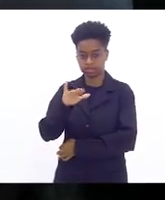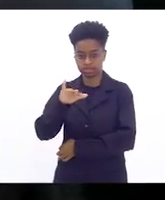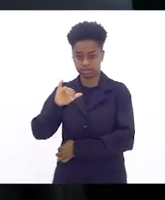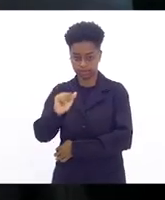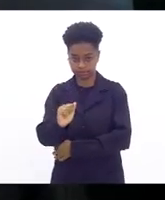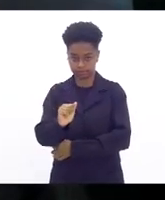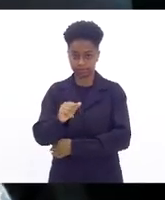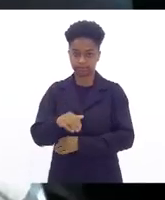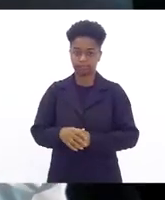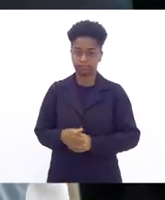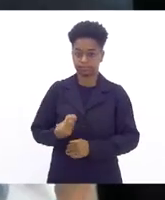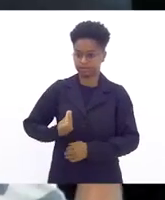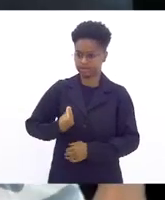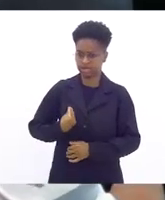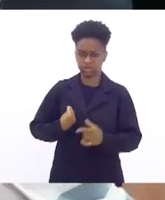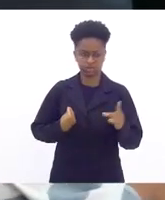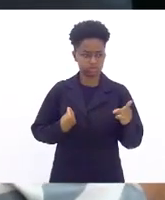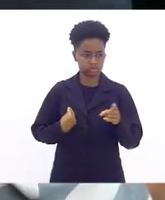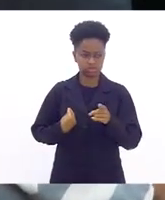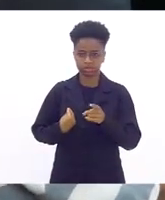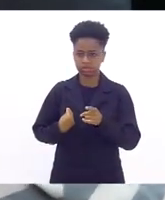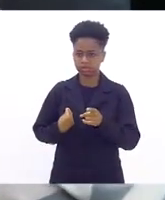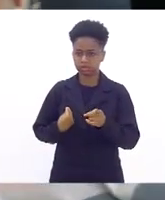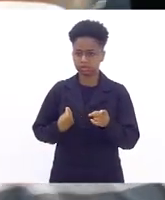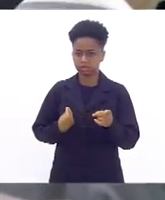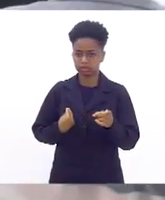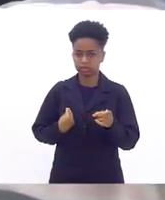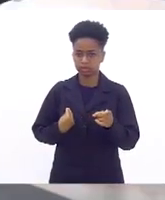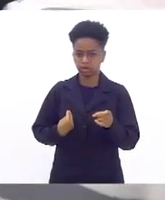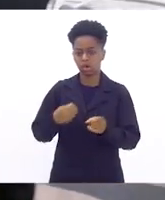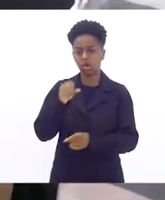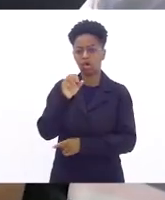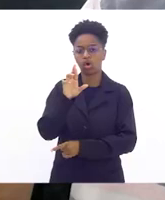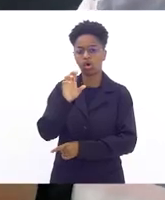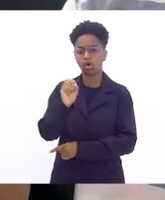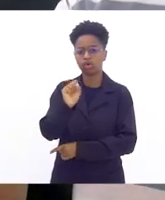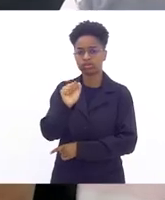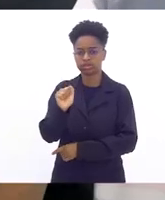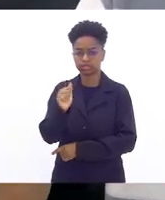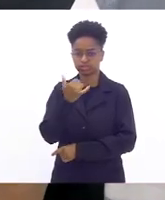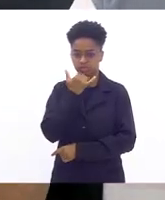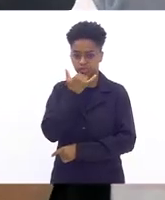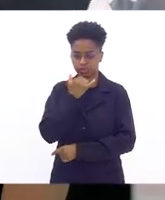se faz presente da Rosa perfeito